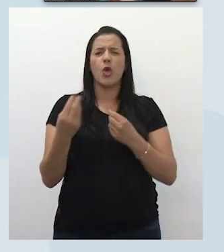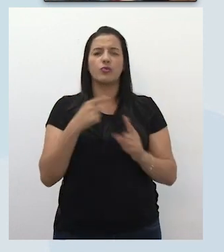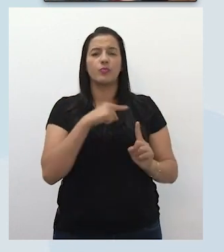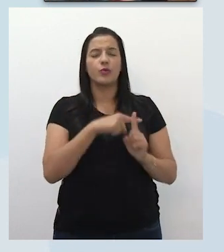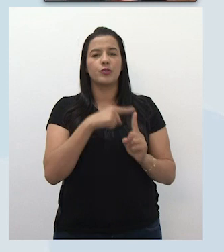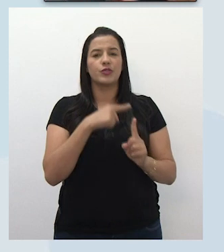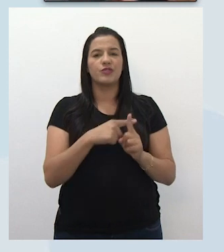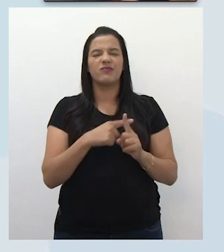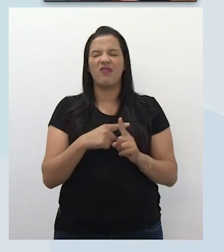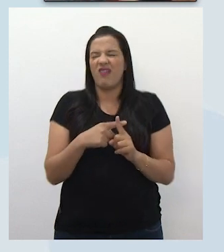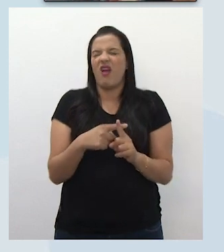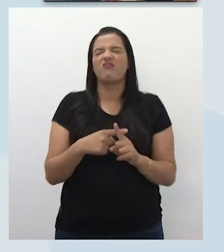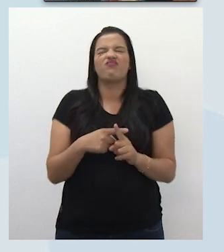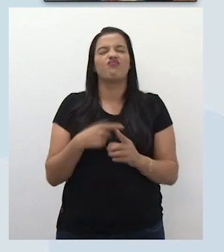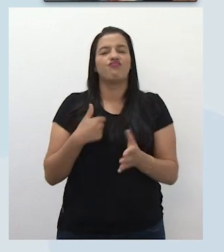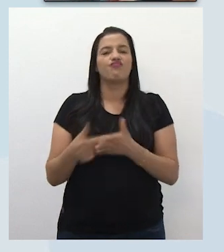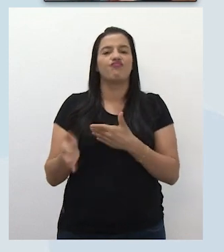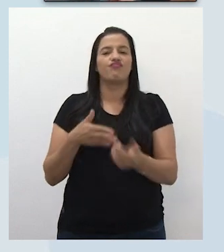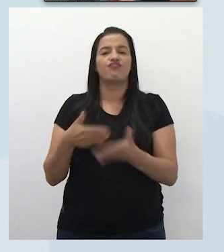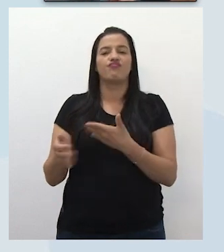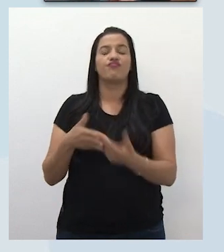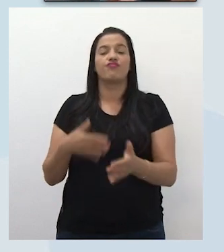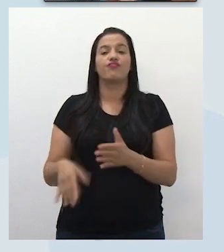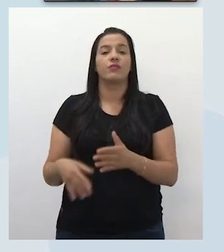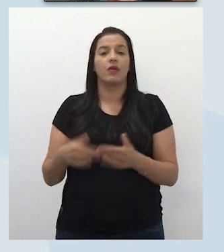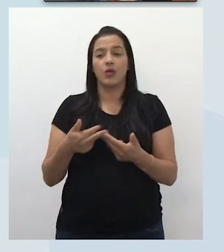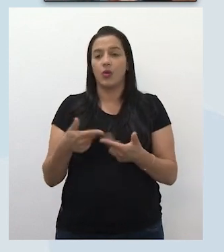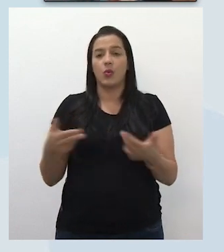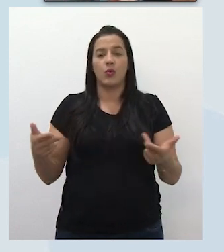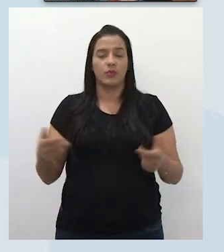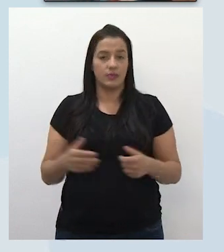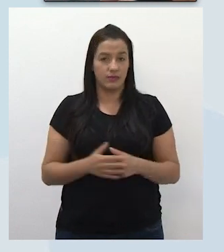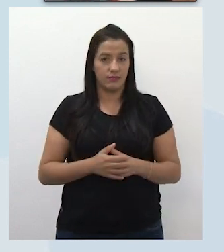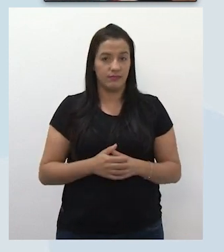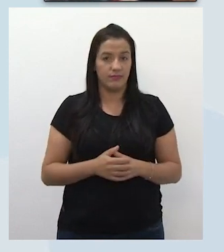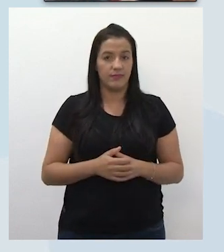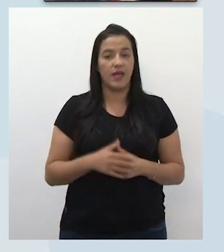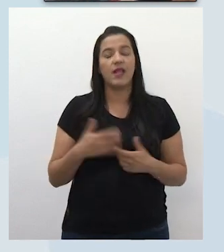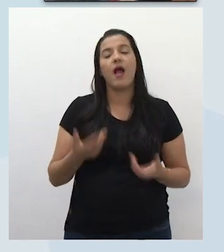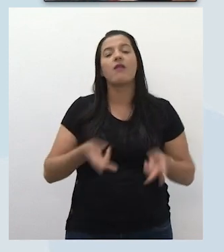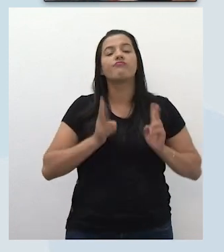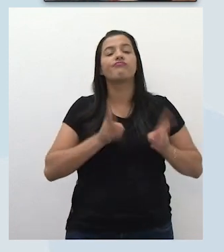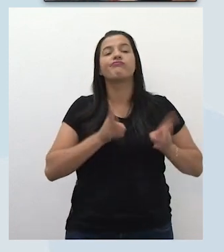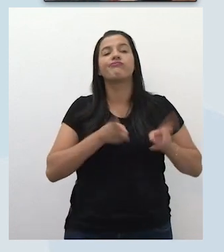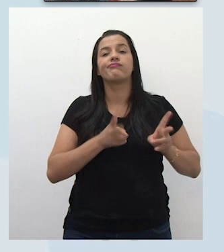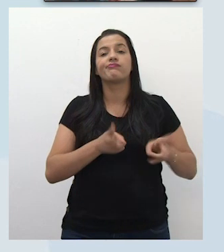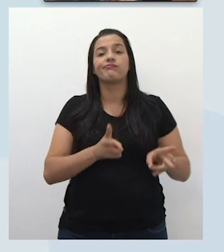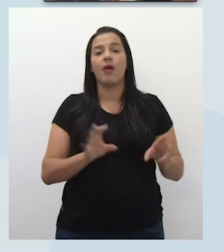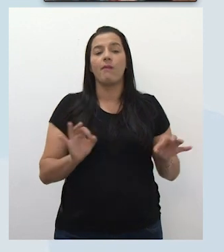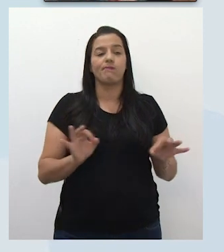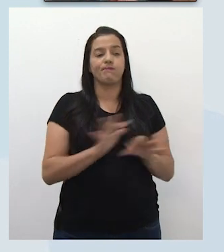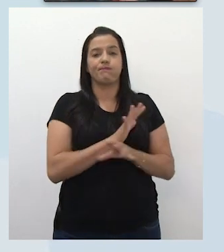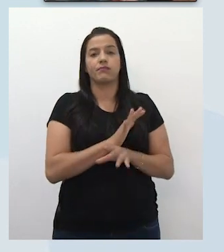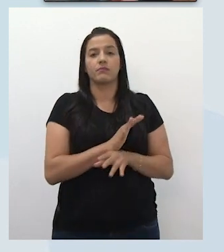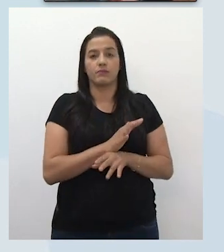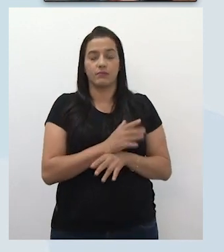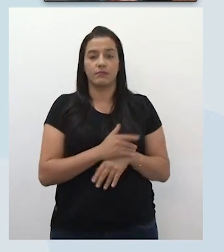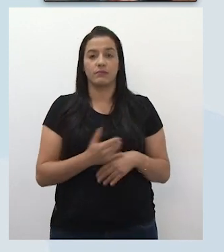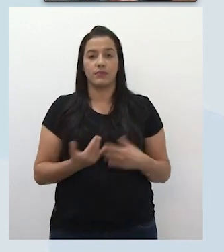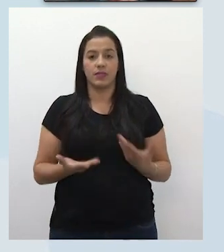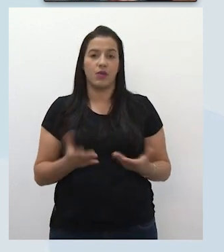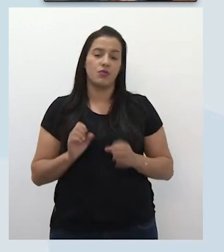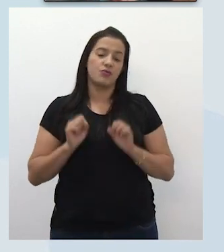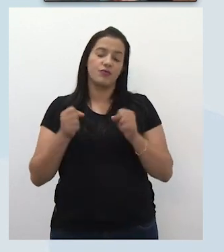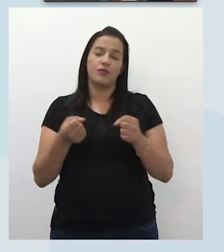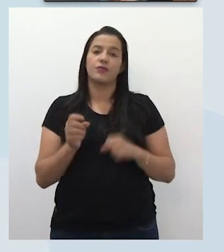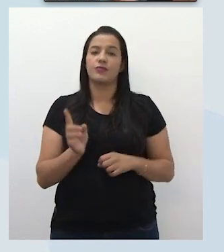não precisasse mais acionar aquela zona de recompensa. Já está lotado, né? O esforço